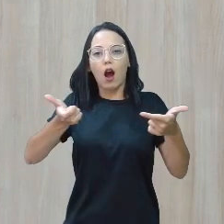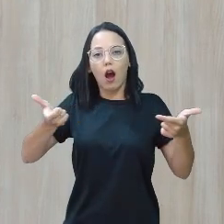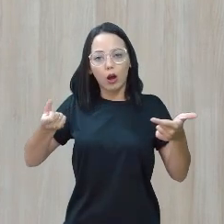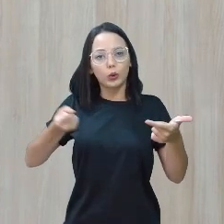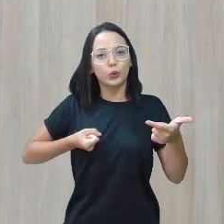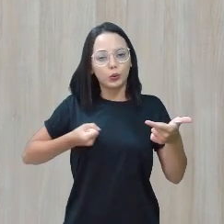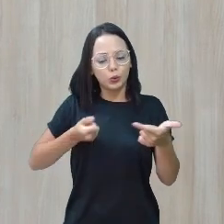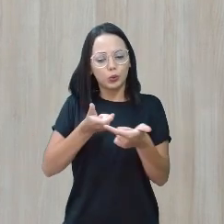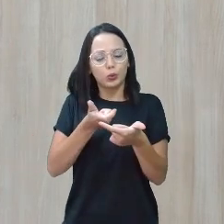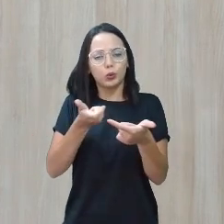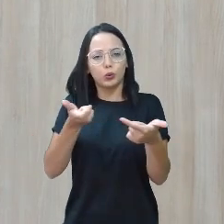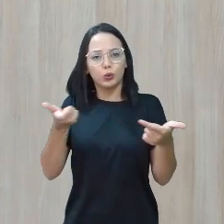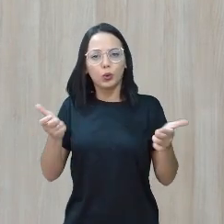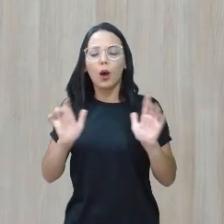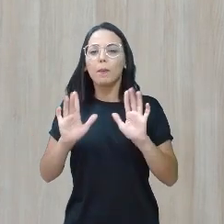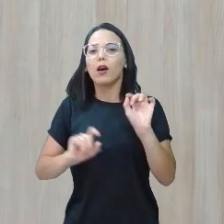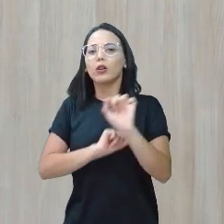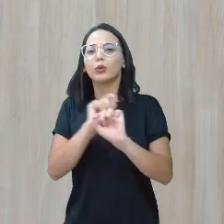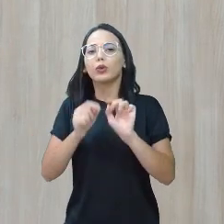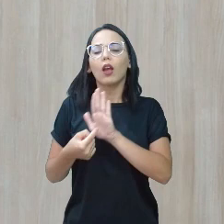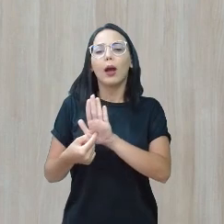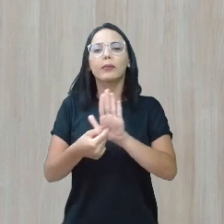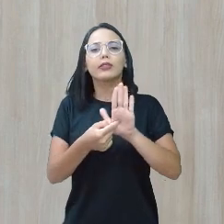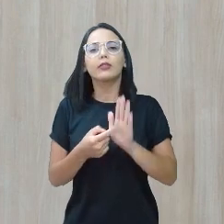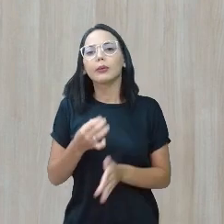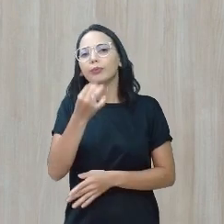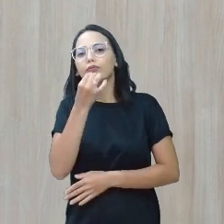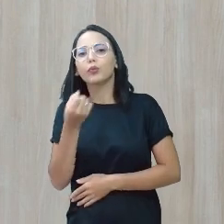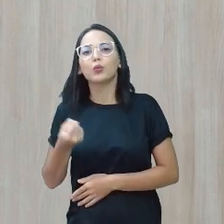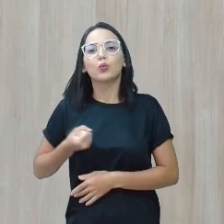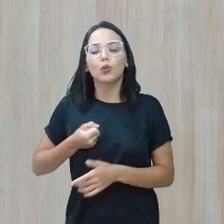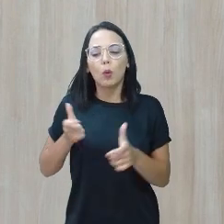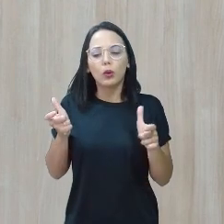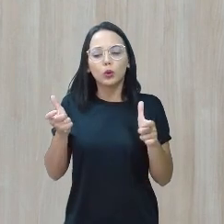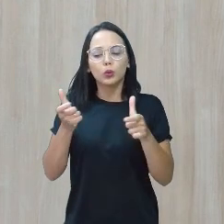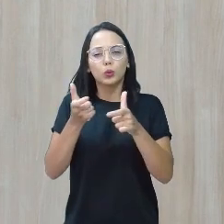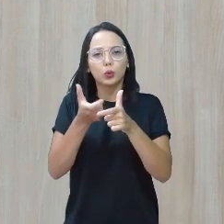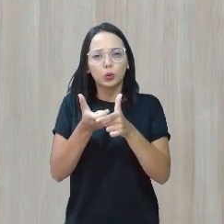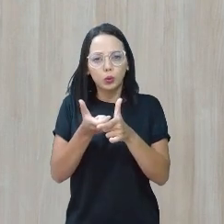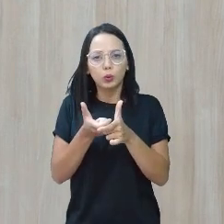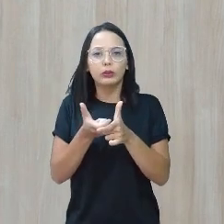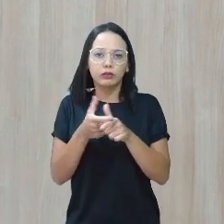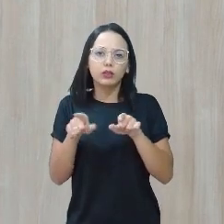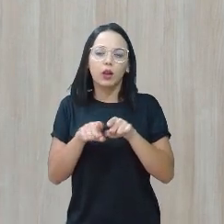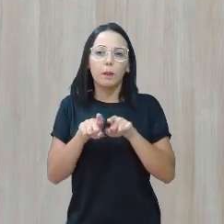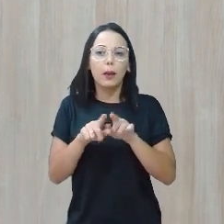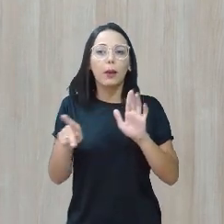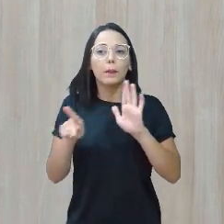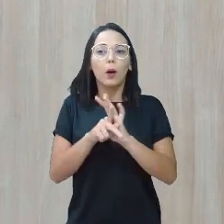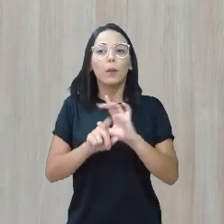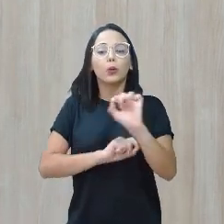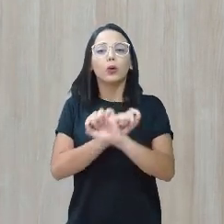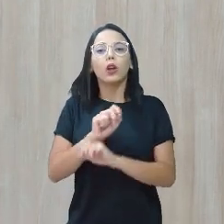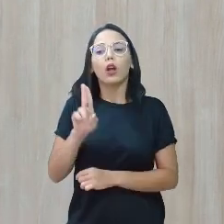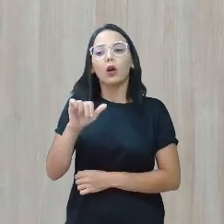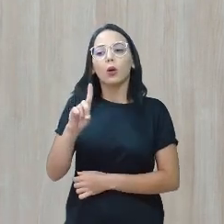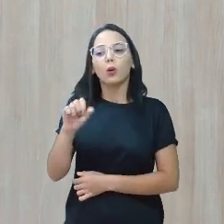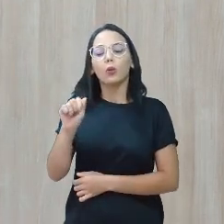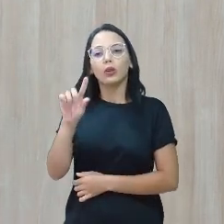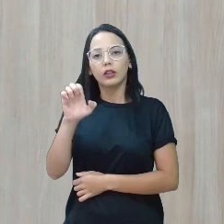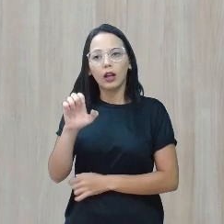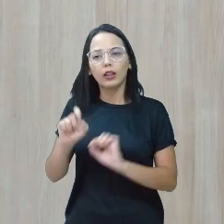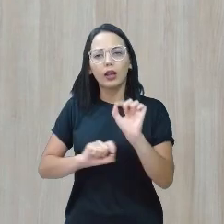muito comprido, mas ele vai representar um número menor, um tamanho de número menor equivalente a uma unidade maior,